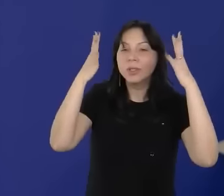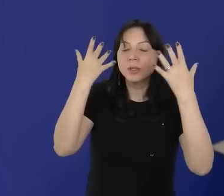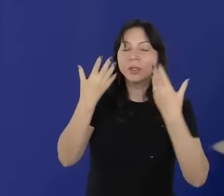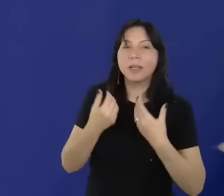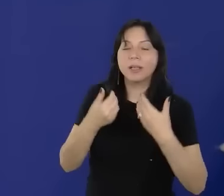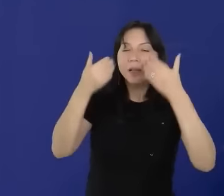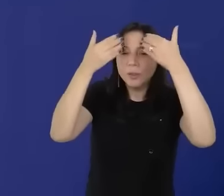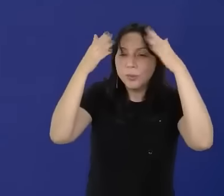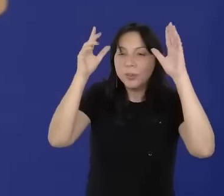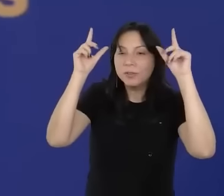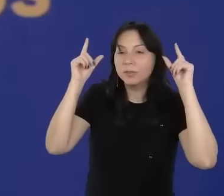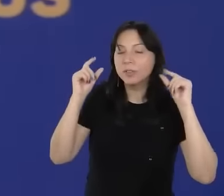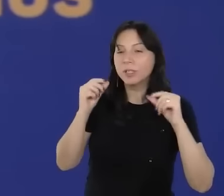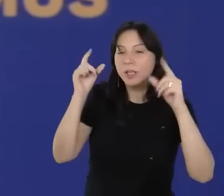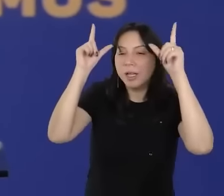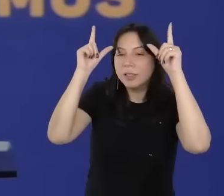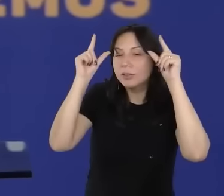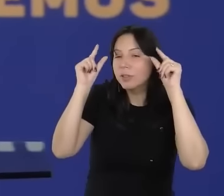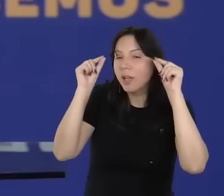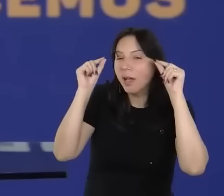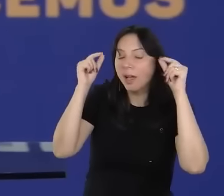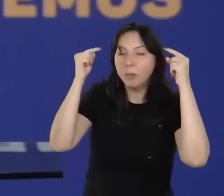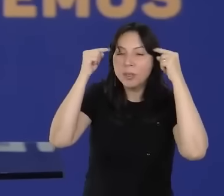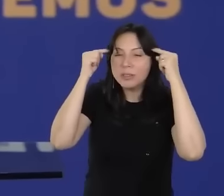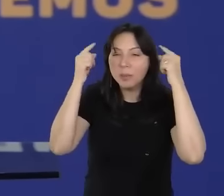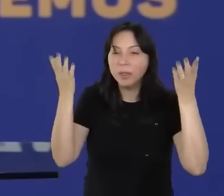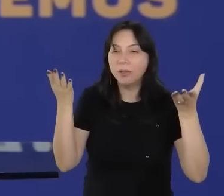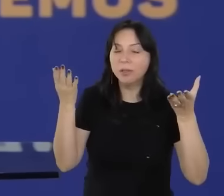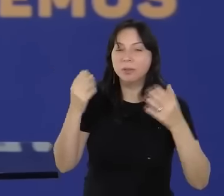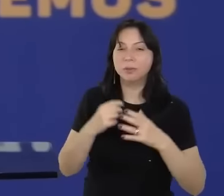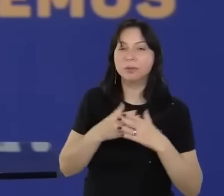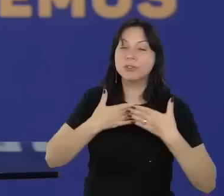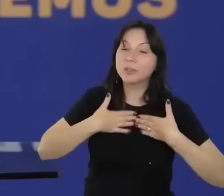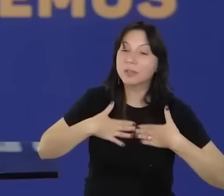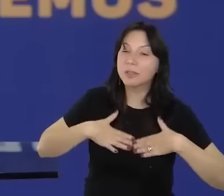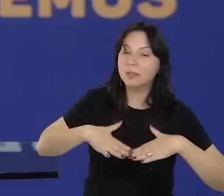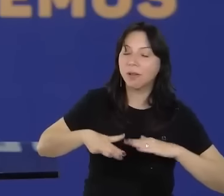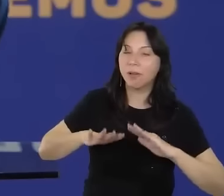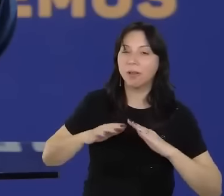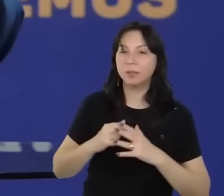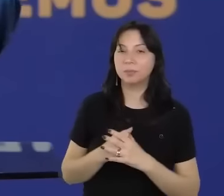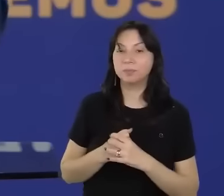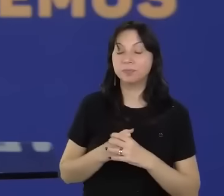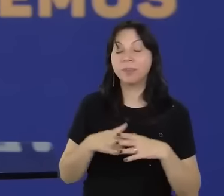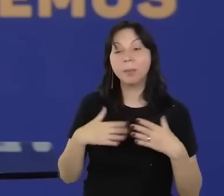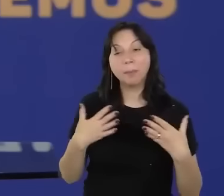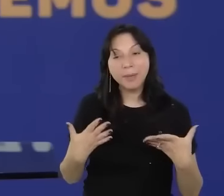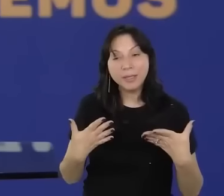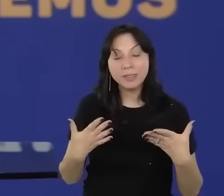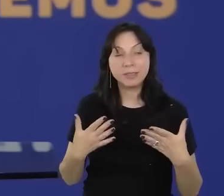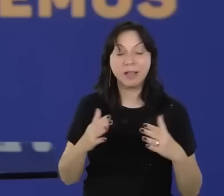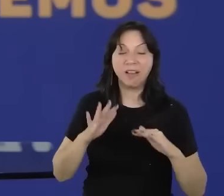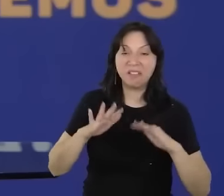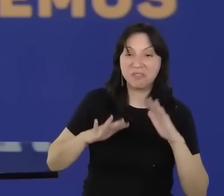cabeça agora notem vocês que já que as férias foram